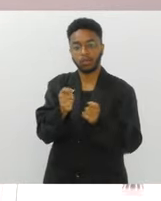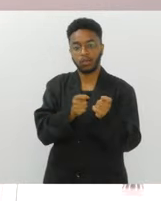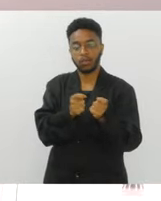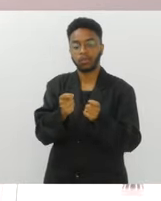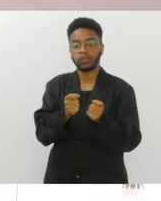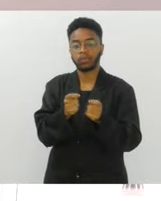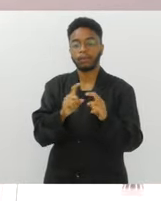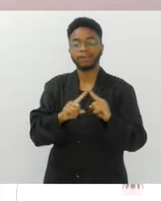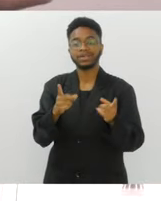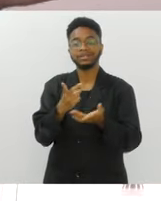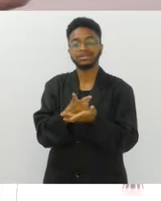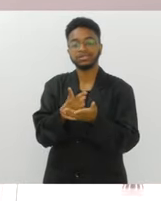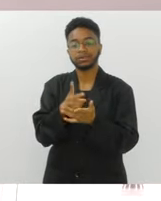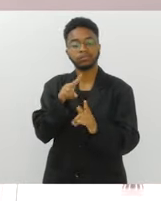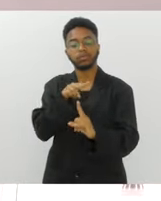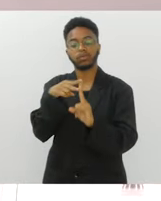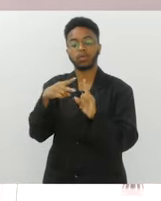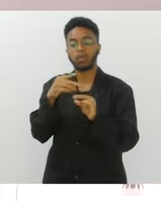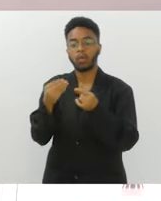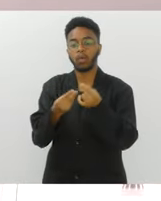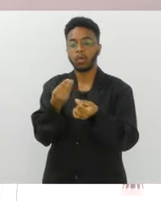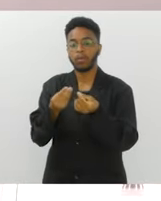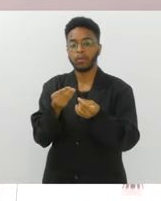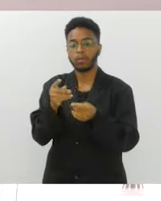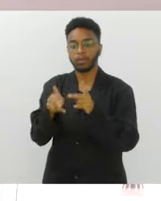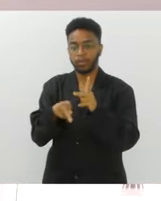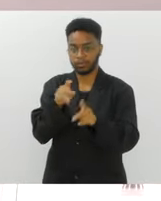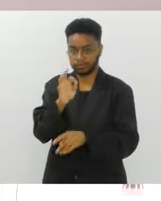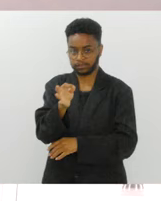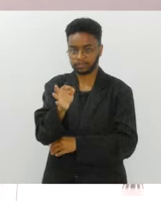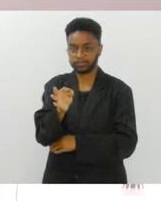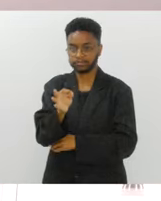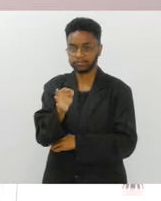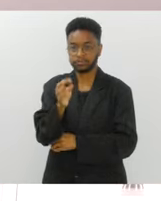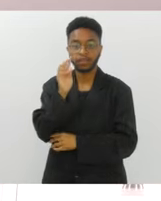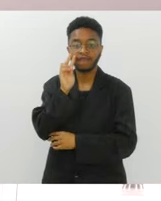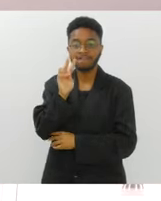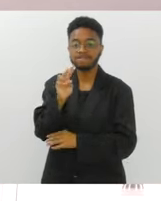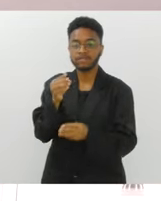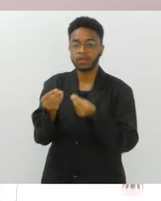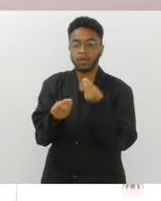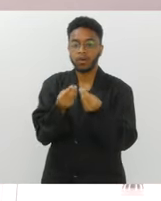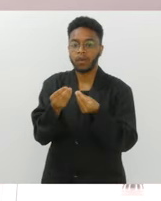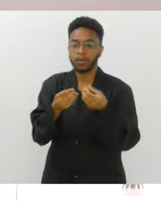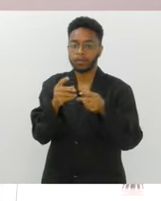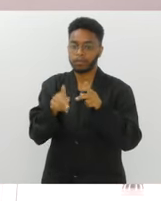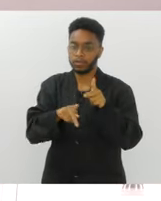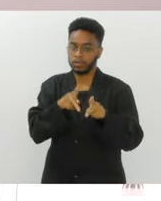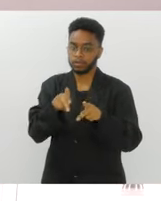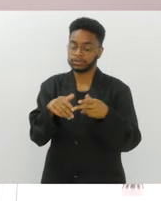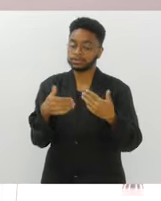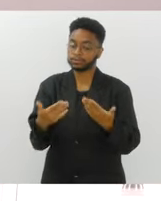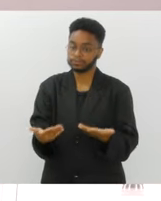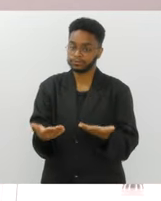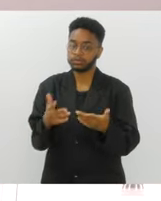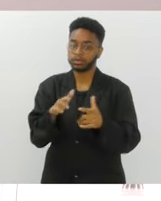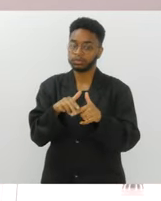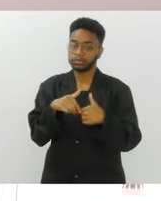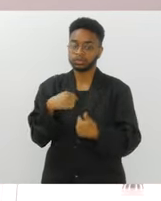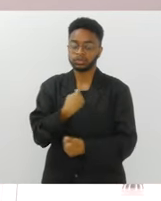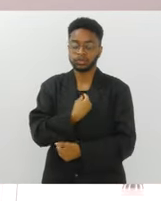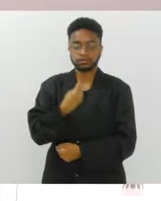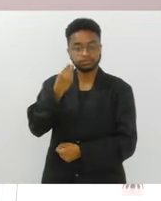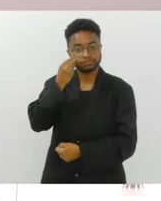mas sempre com o olhar do público, deputado Rodrigo Amorim, né? O olhar da população, e é isso que a gente tem buscado.